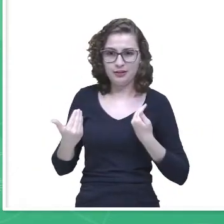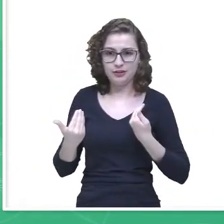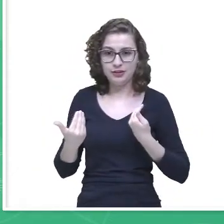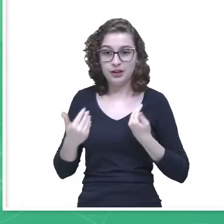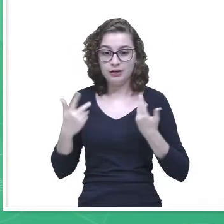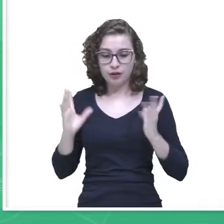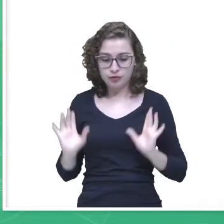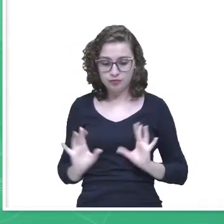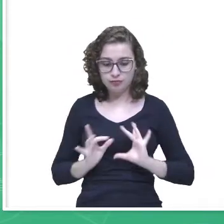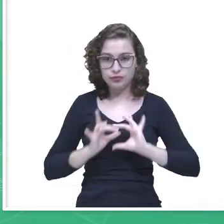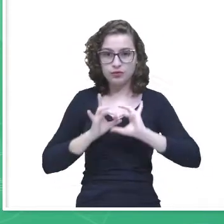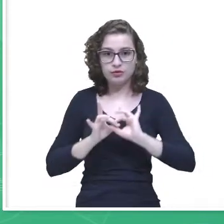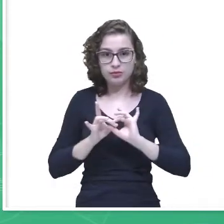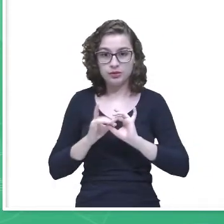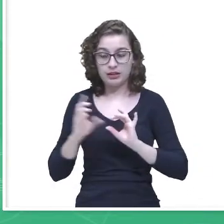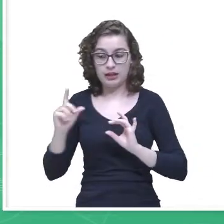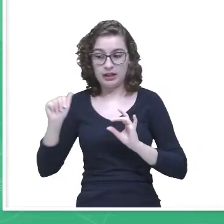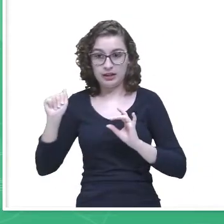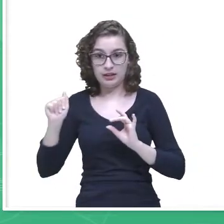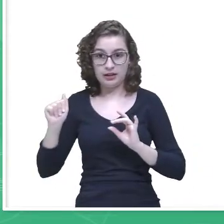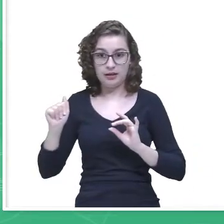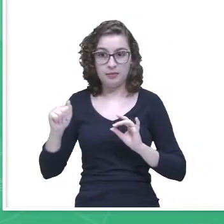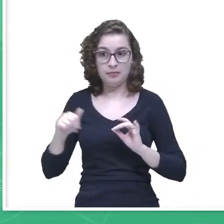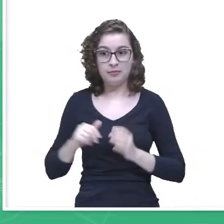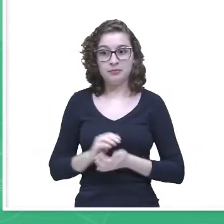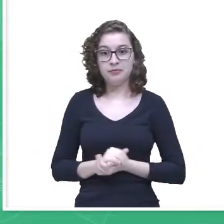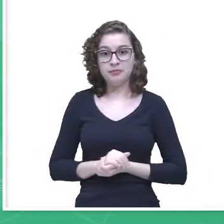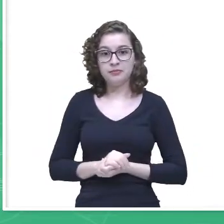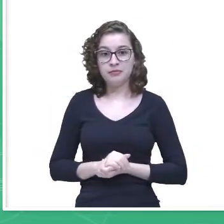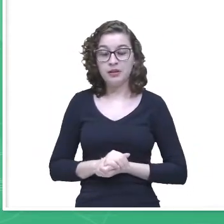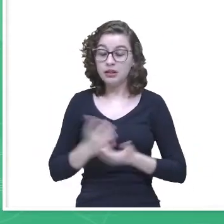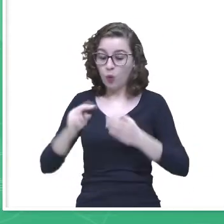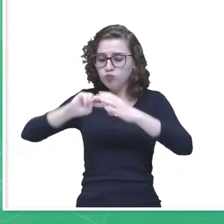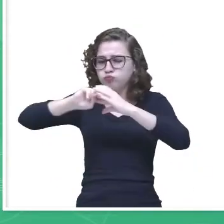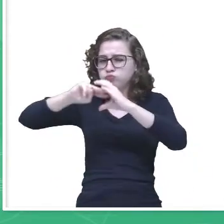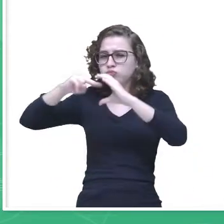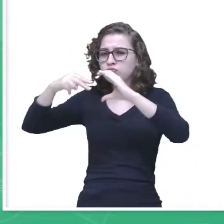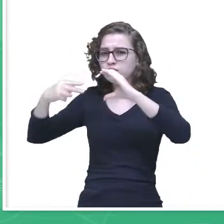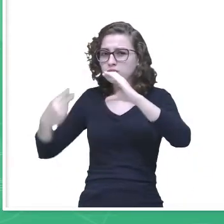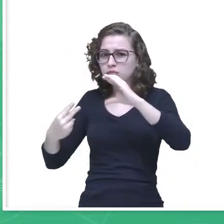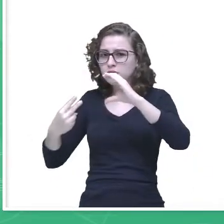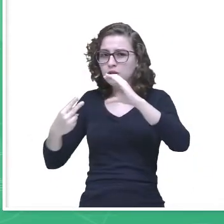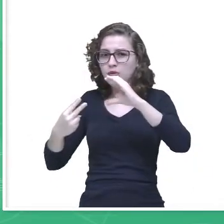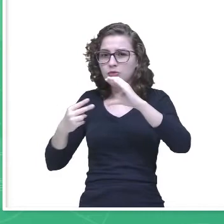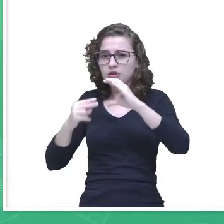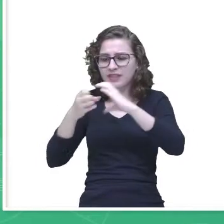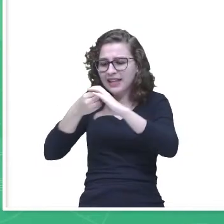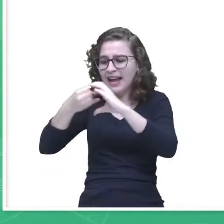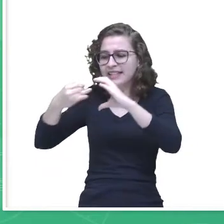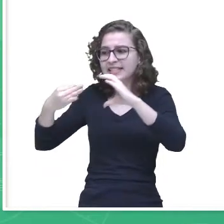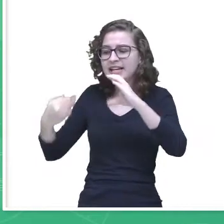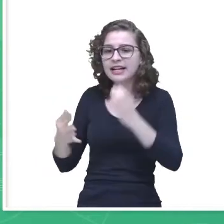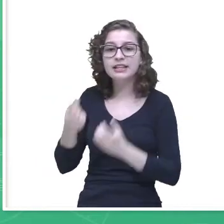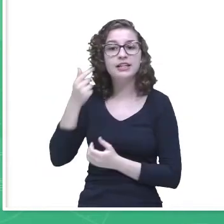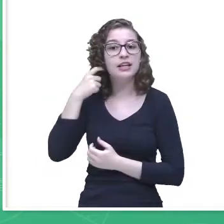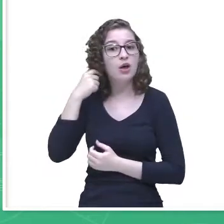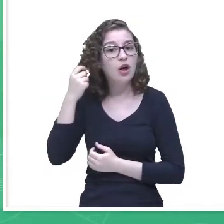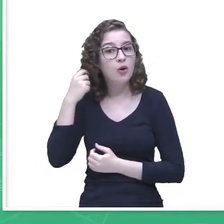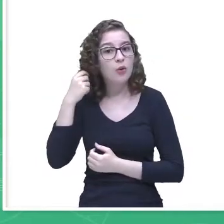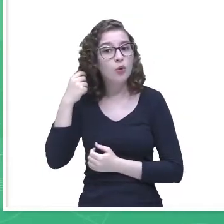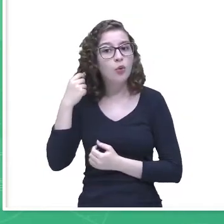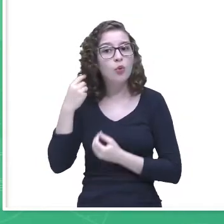outro DNA é da minha mãe. E aí eu vou ter cromossomos, por exemplo, que vai definir